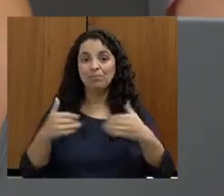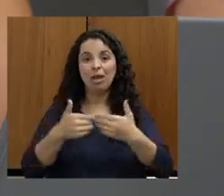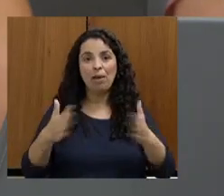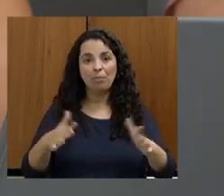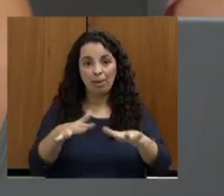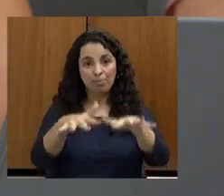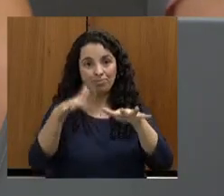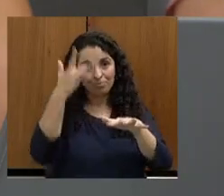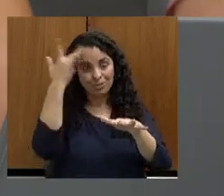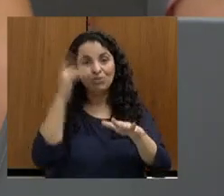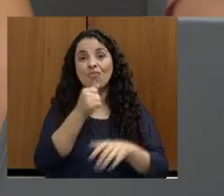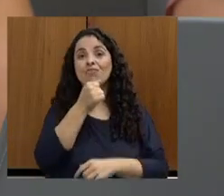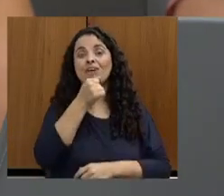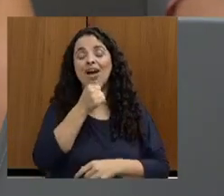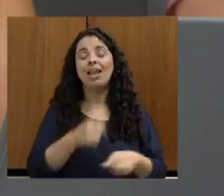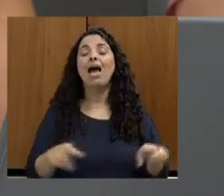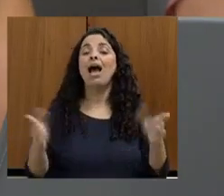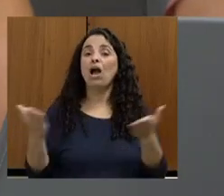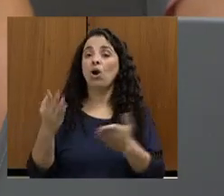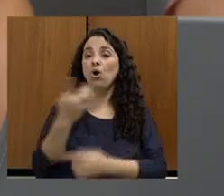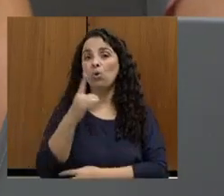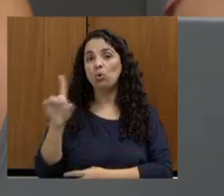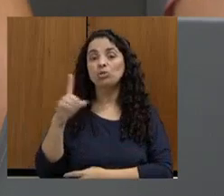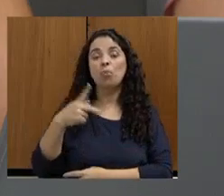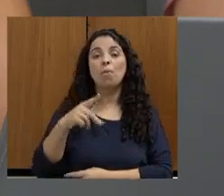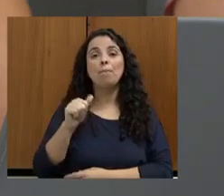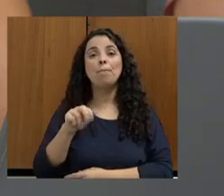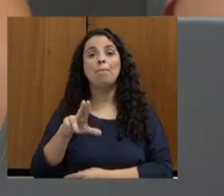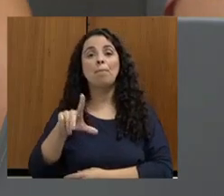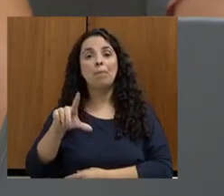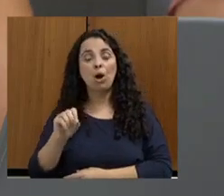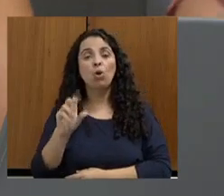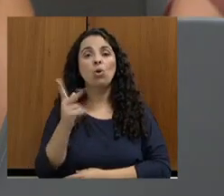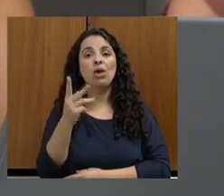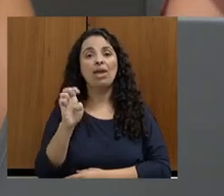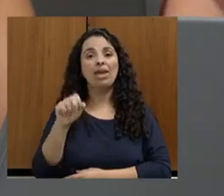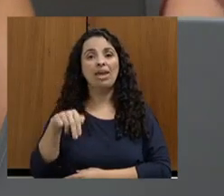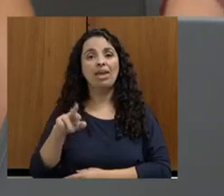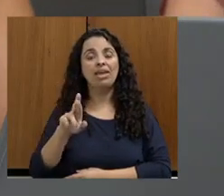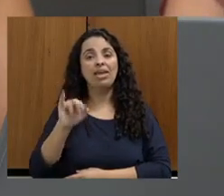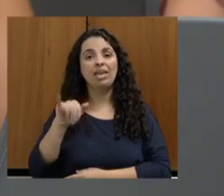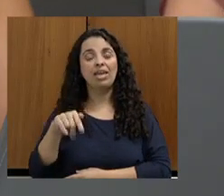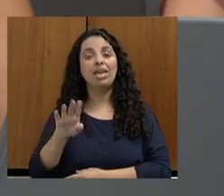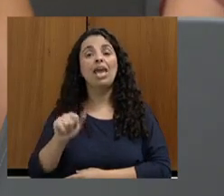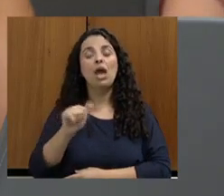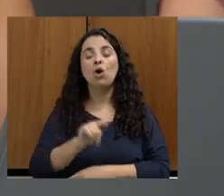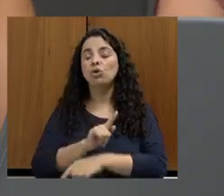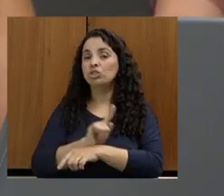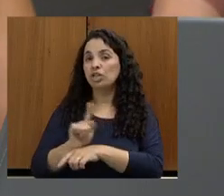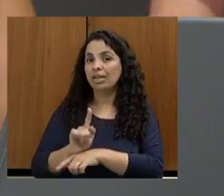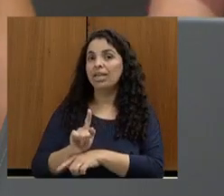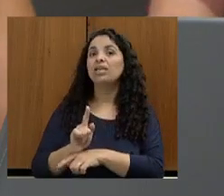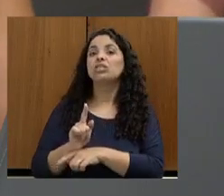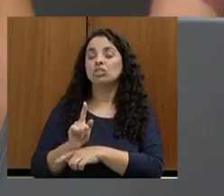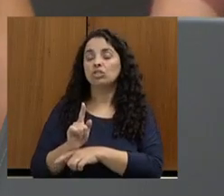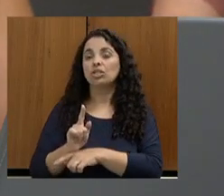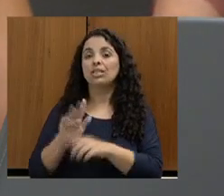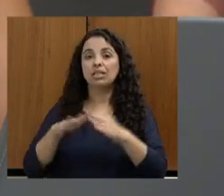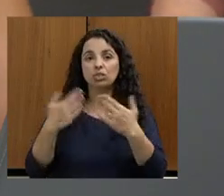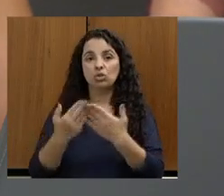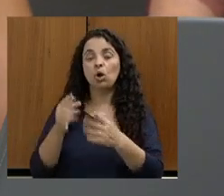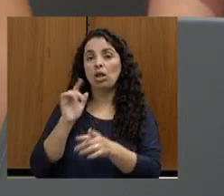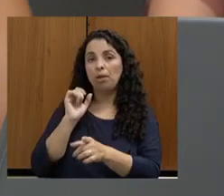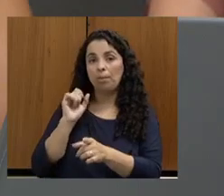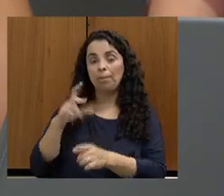vou passar, então, para o Paulo Henrique Leite, que é o gerente do Sindicato das Escolas Particulares de Minas Gerais, o SINEP, que, neste